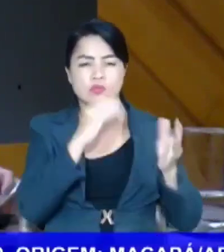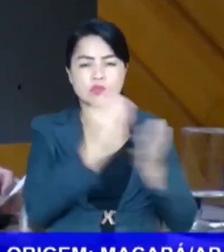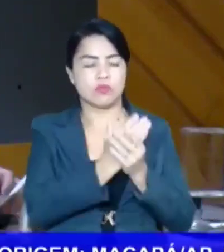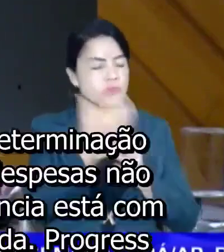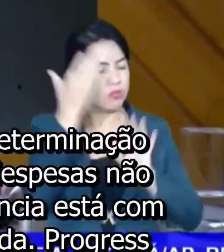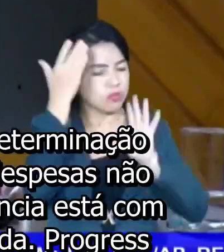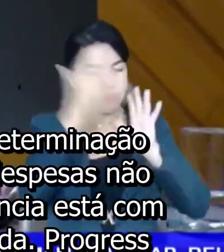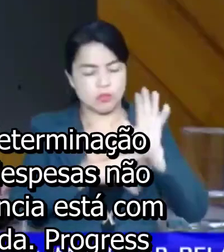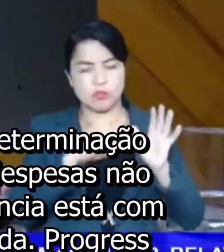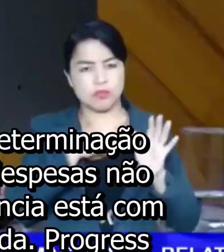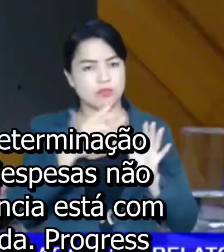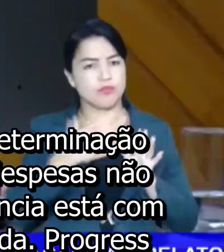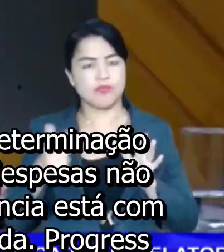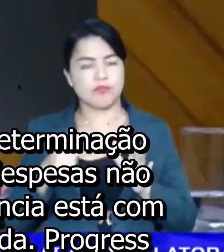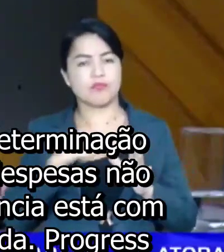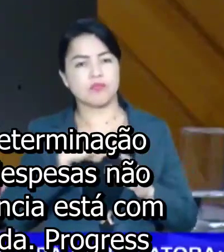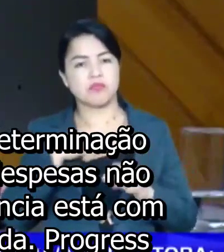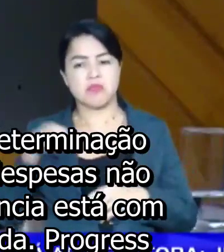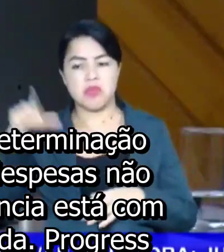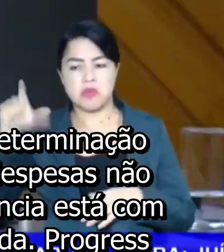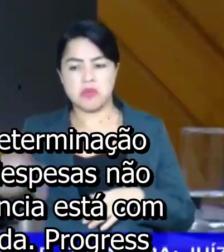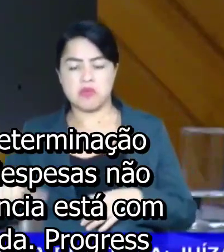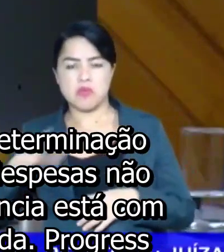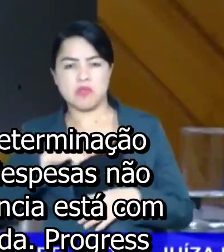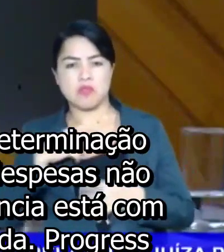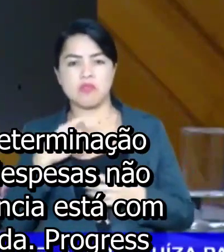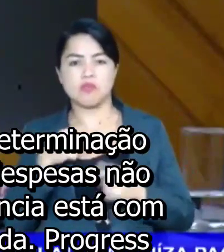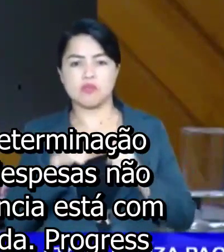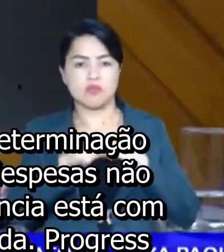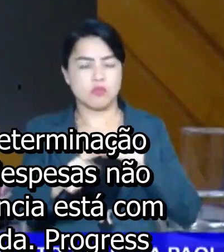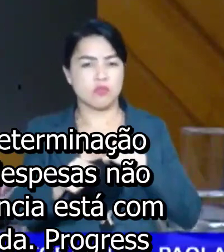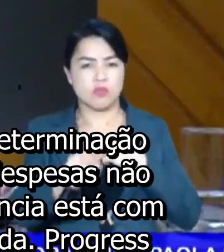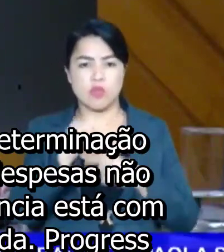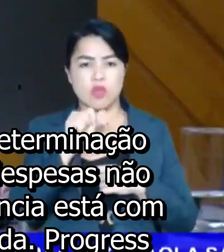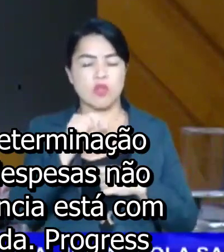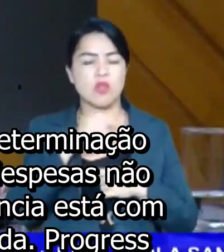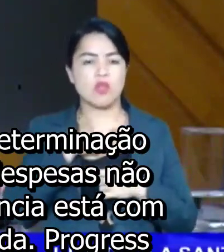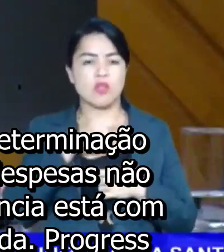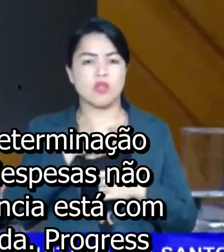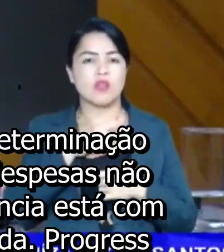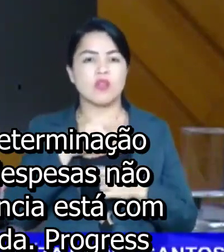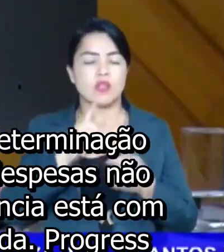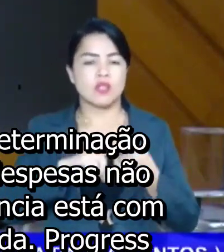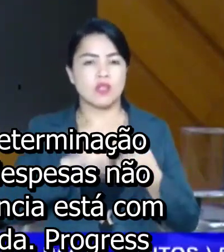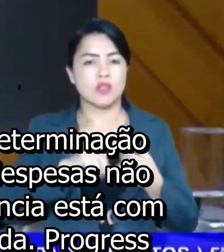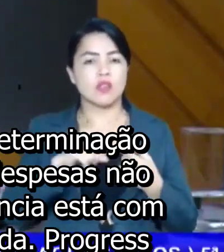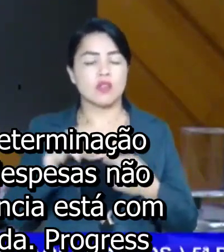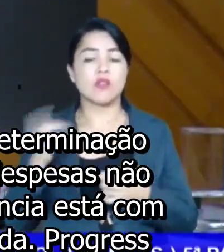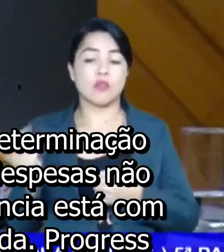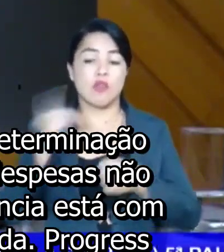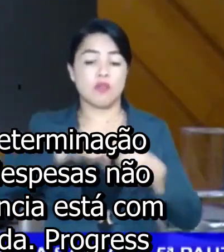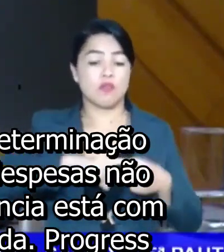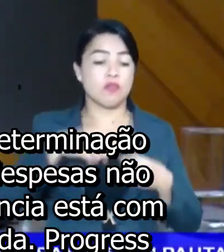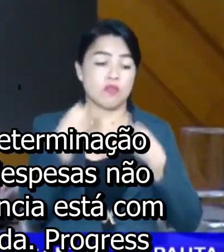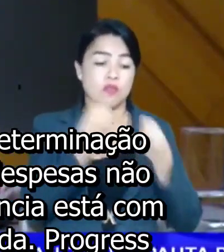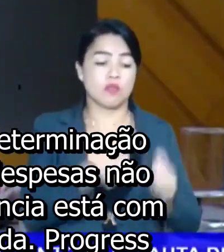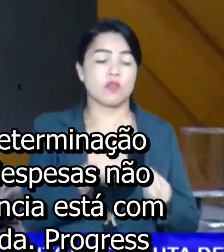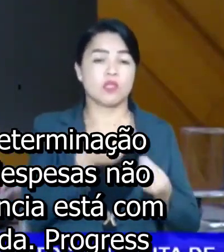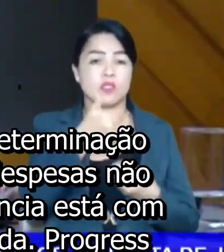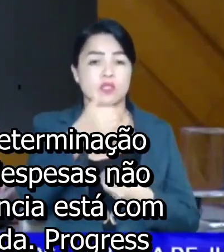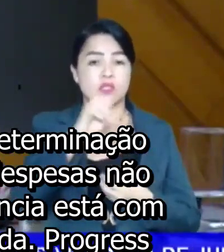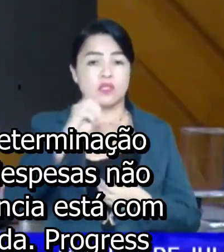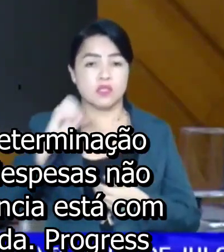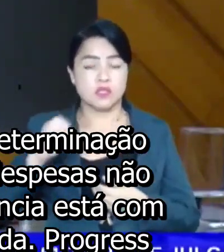prestadas. Subsidiariamente, se manifestou pela desaprovação e determinação do recolhimento de R$100 mil correspondentes